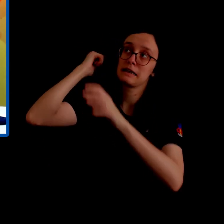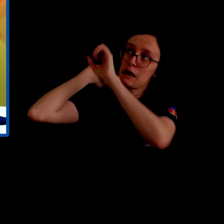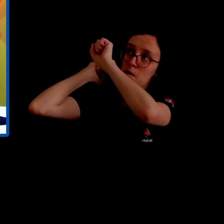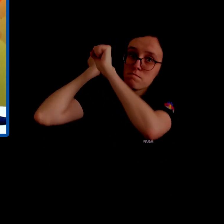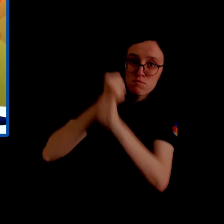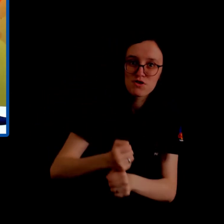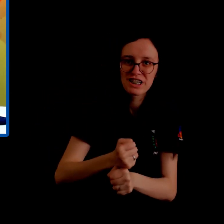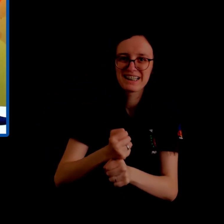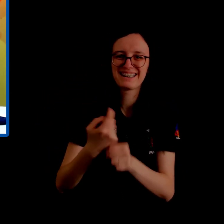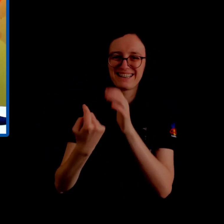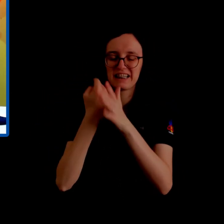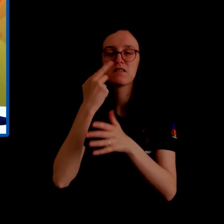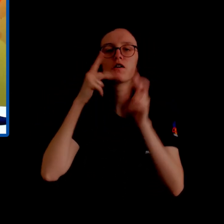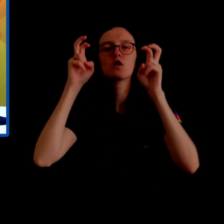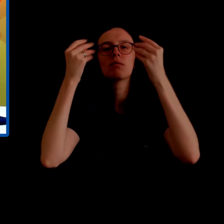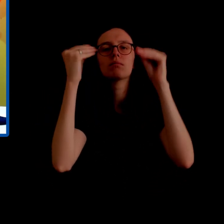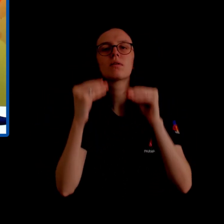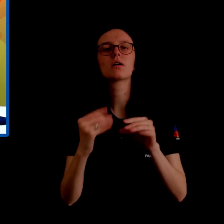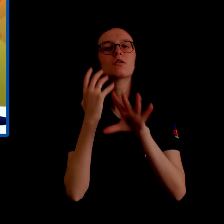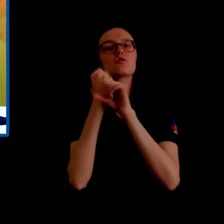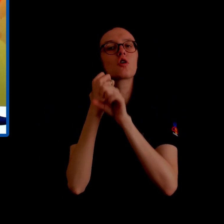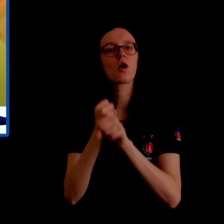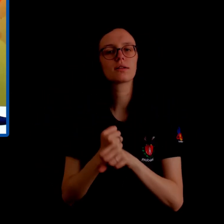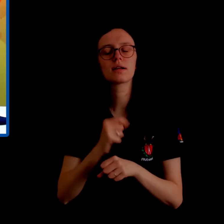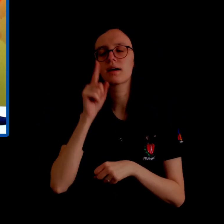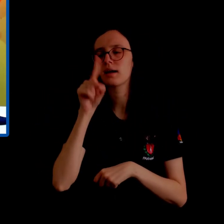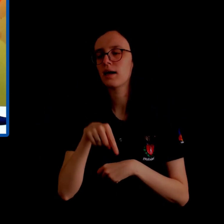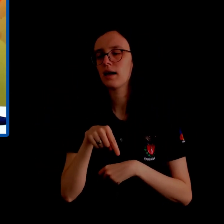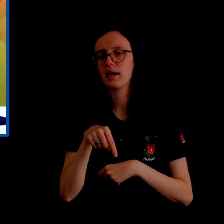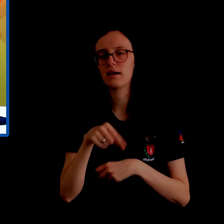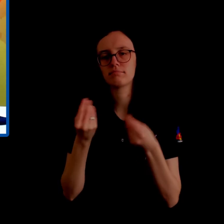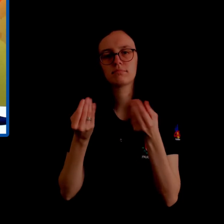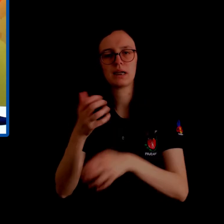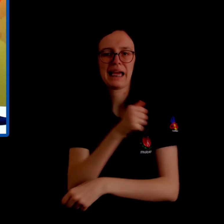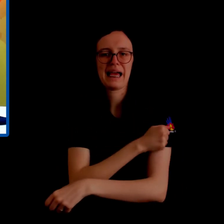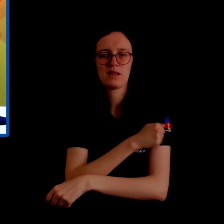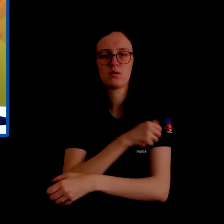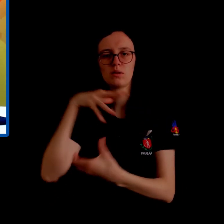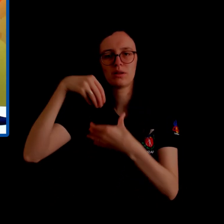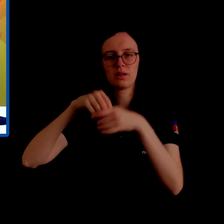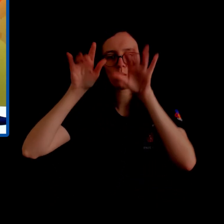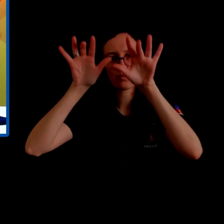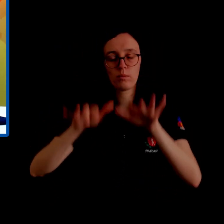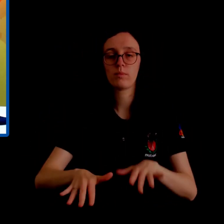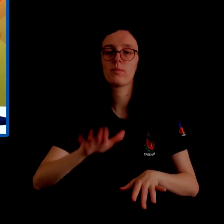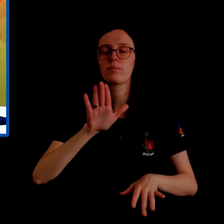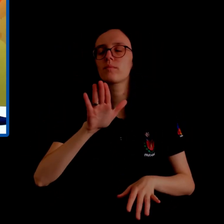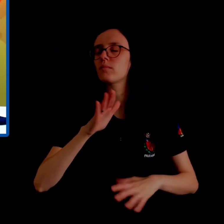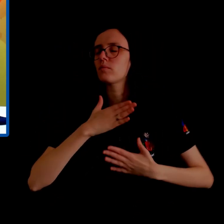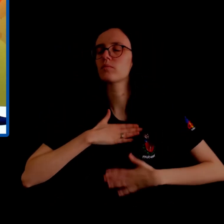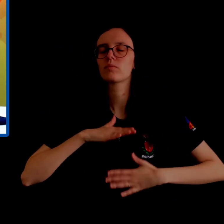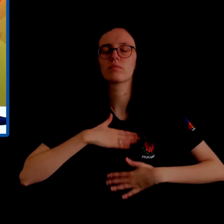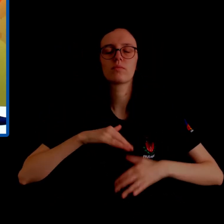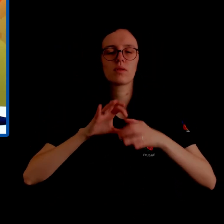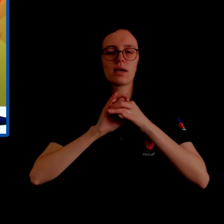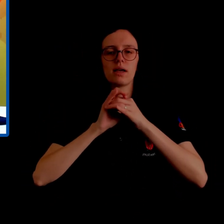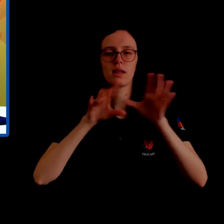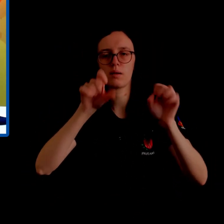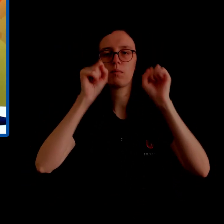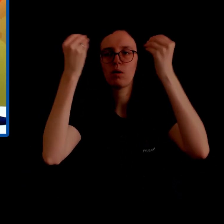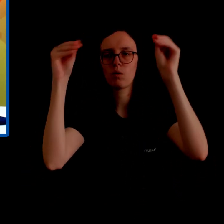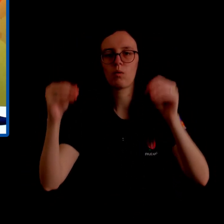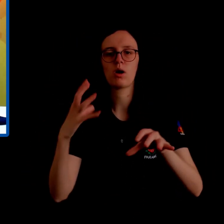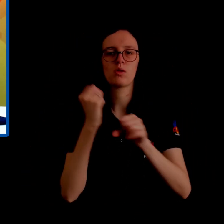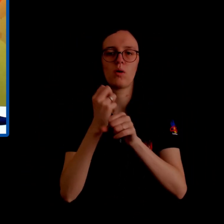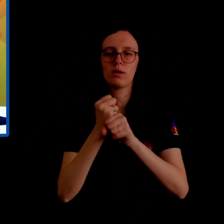colocar nota, né, para o aluno no formulário. Gente, podem ficar à vontade, podem colocar a nota que